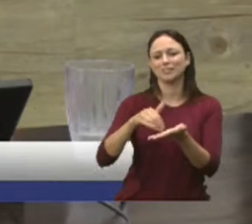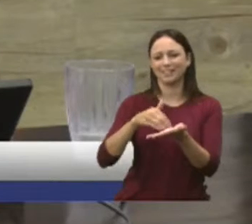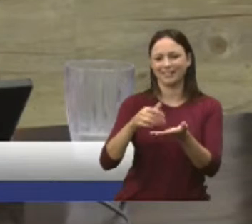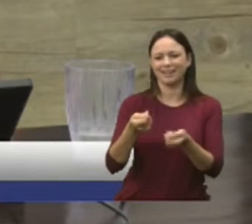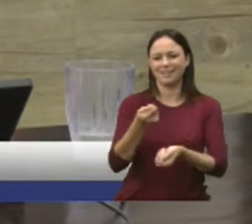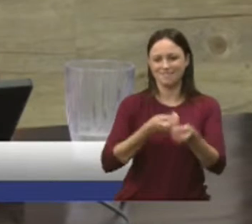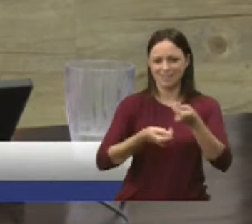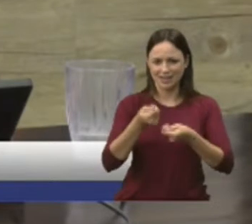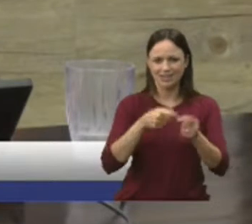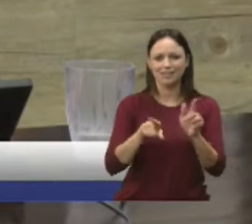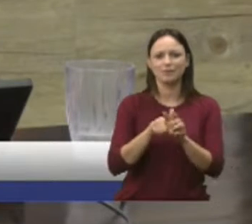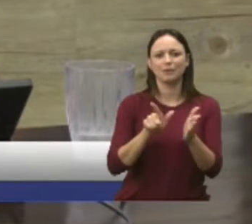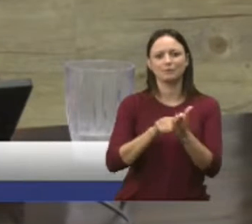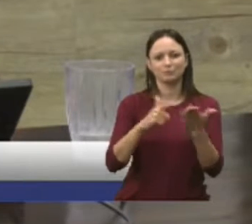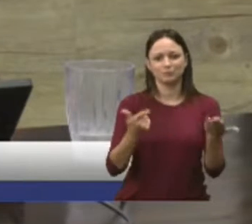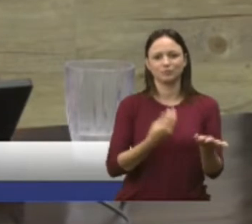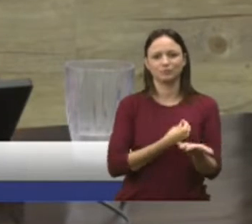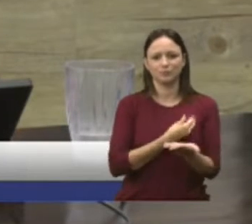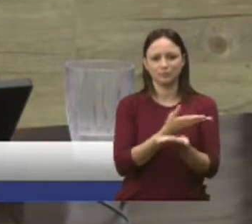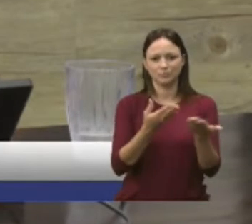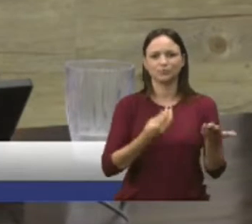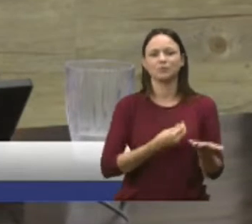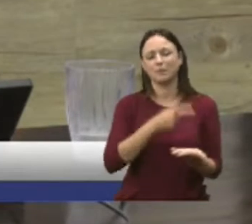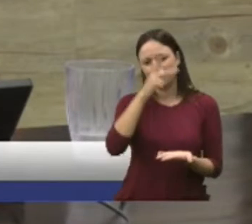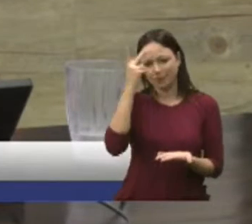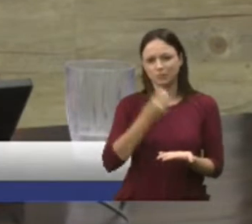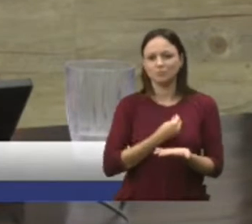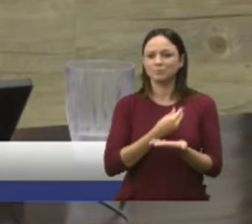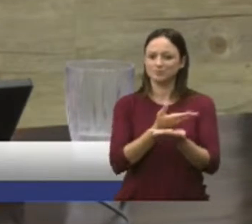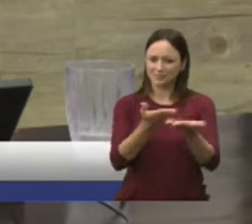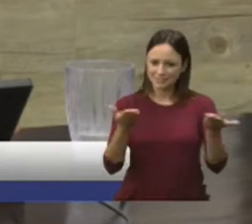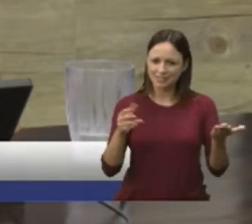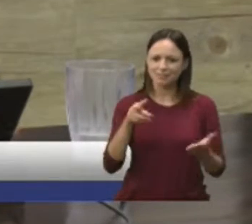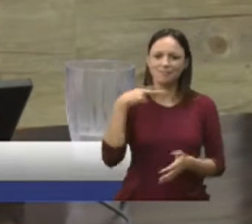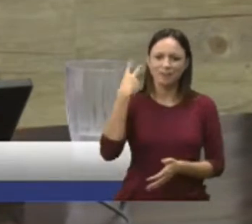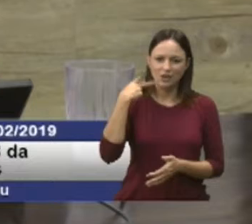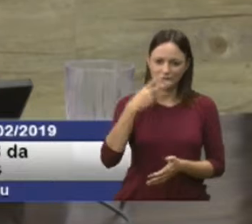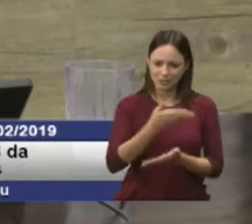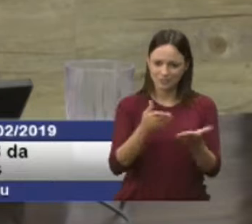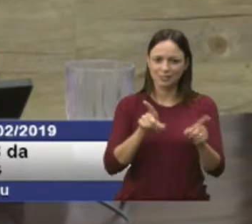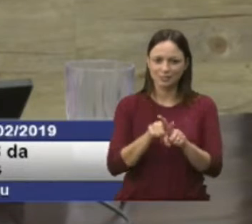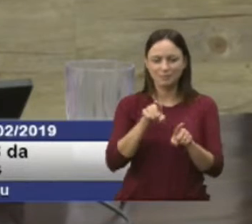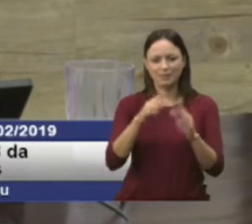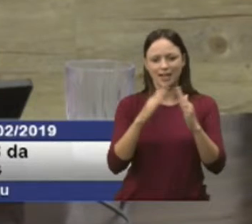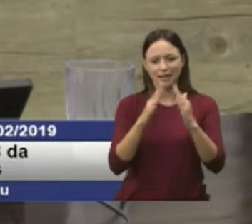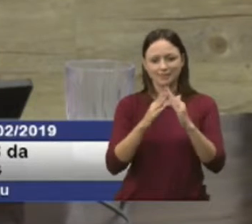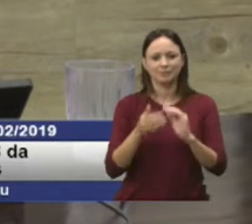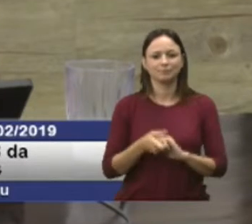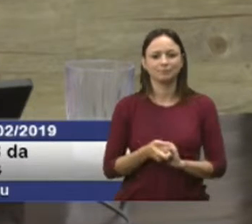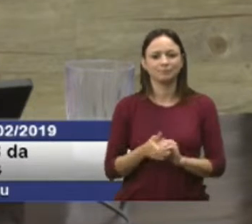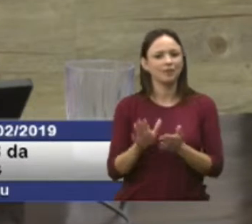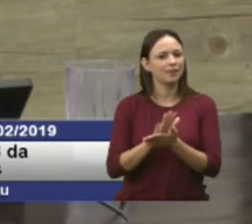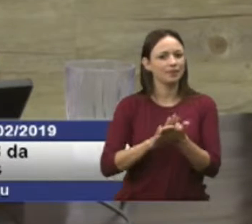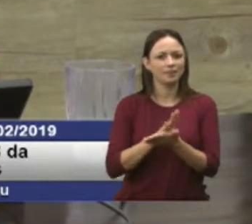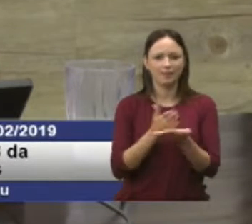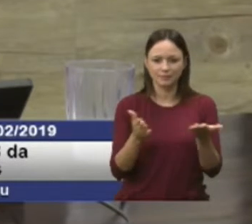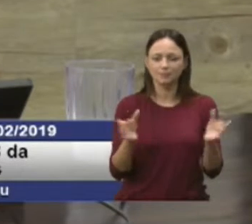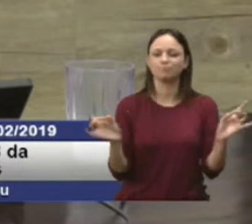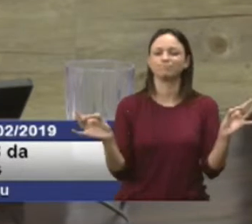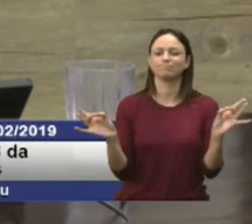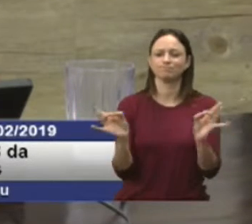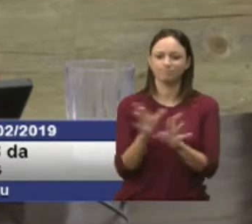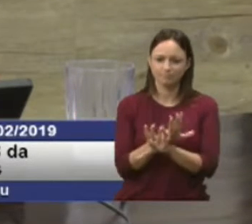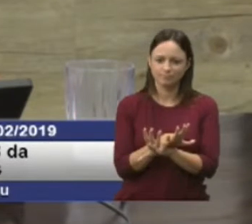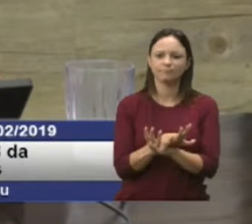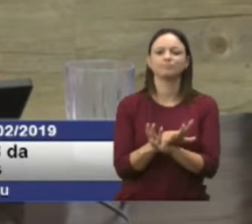a imprensa presente, público presente, os vereadores presentes e você de casa. Nada mais havendo, dou por encerrada